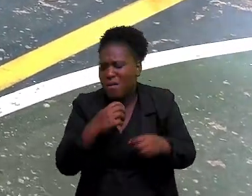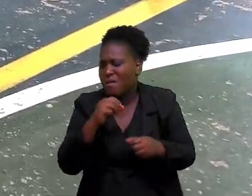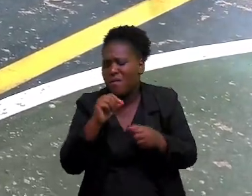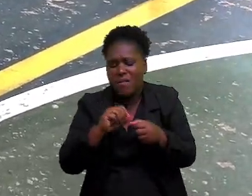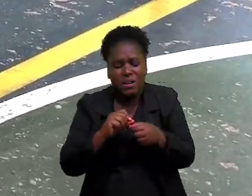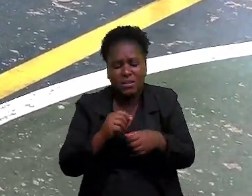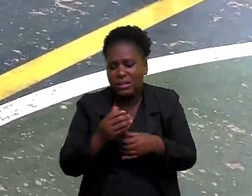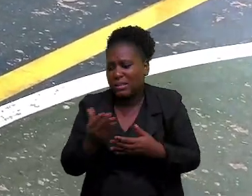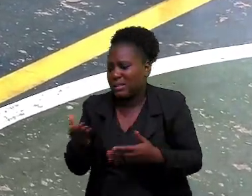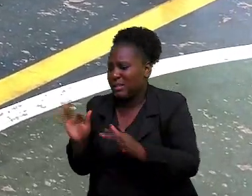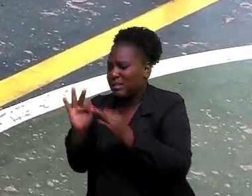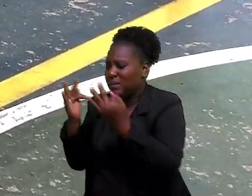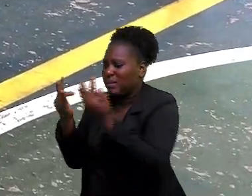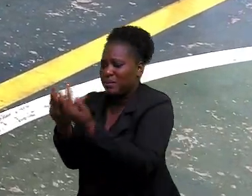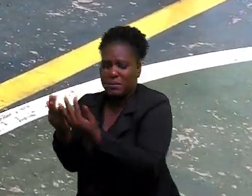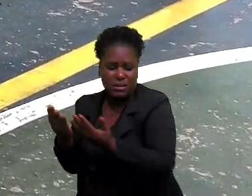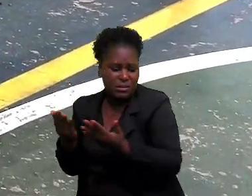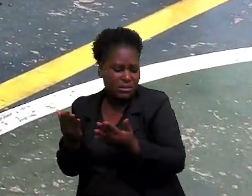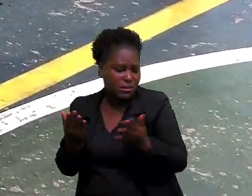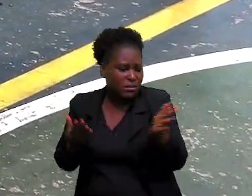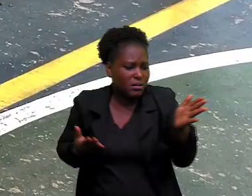posso evitar.